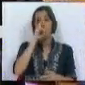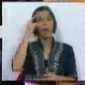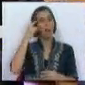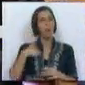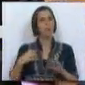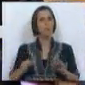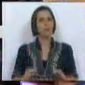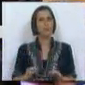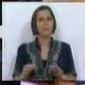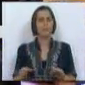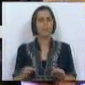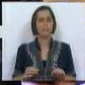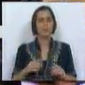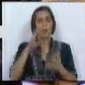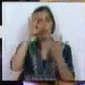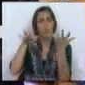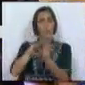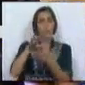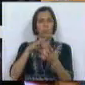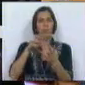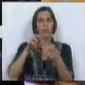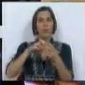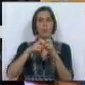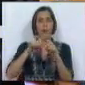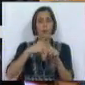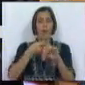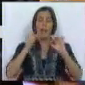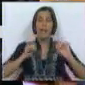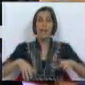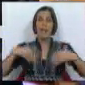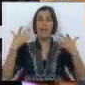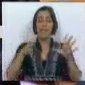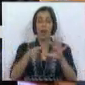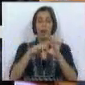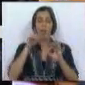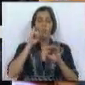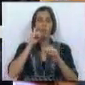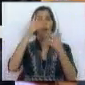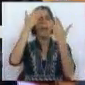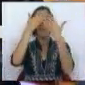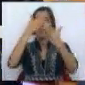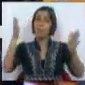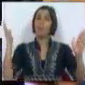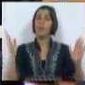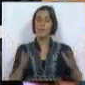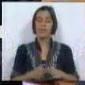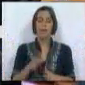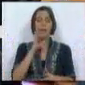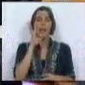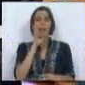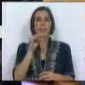mesmo, nos perturbadores anos do início e da consolidação da democracia, que a